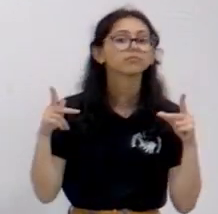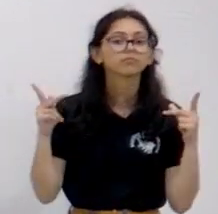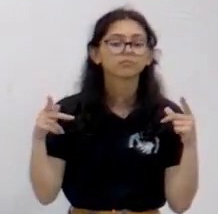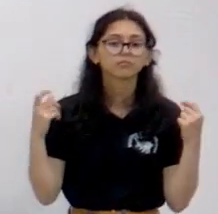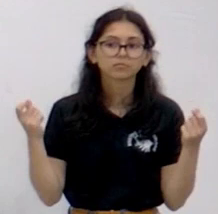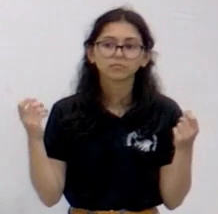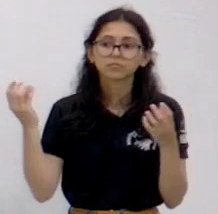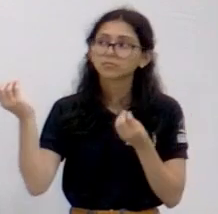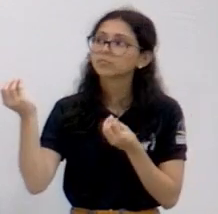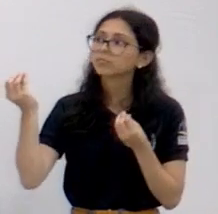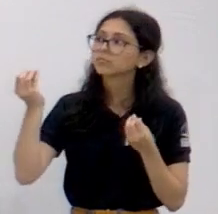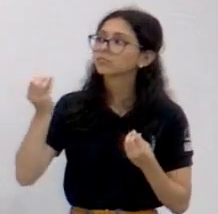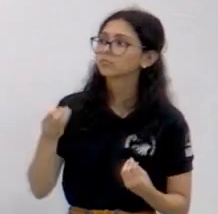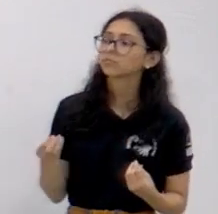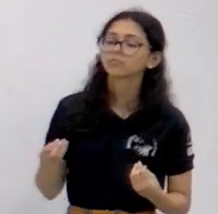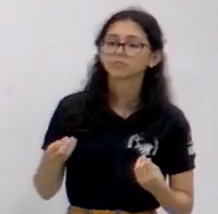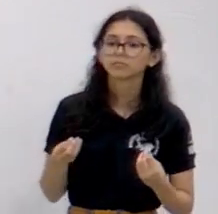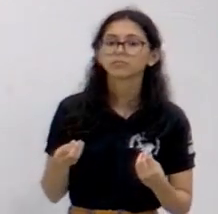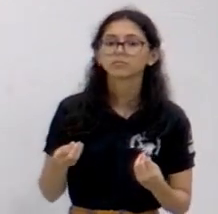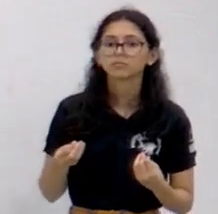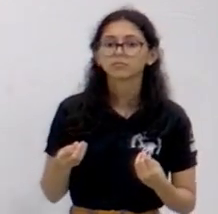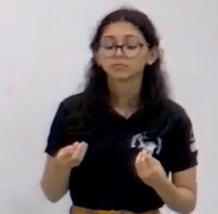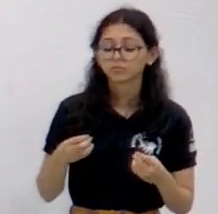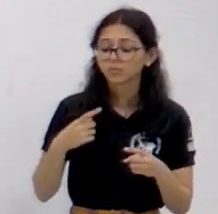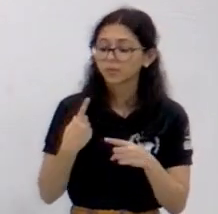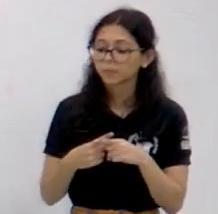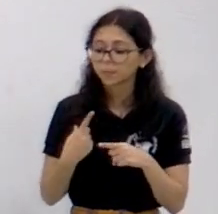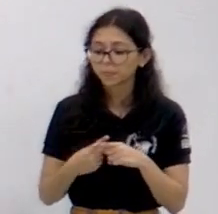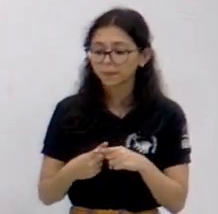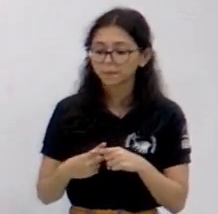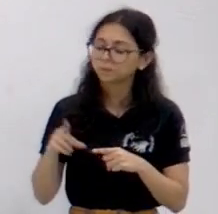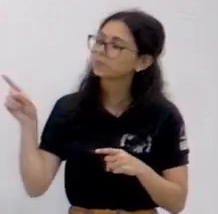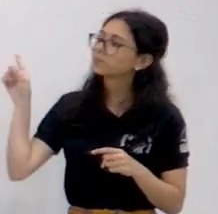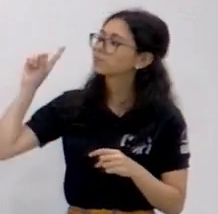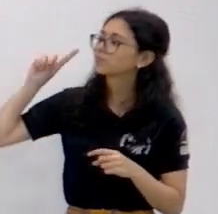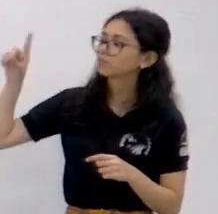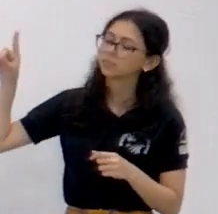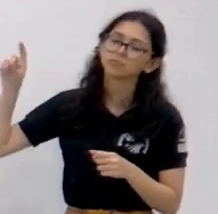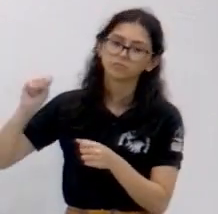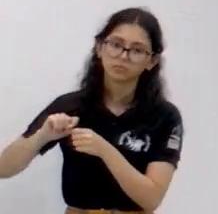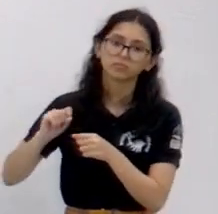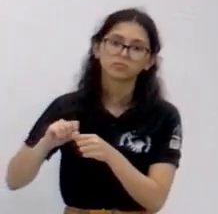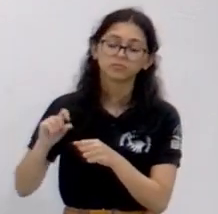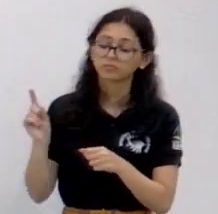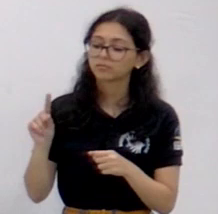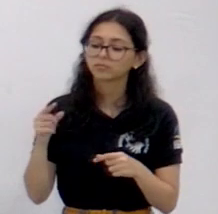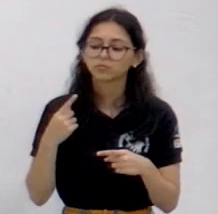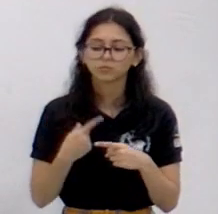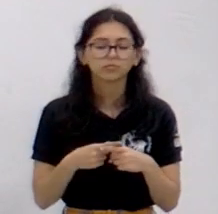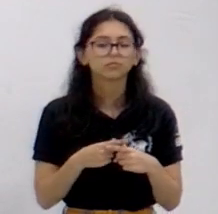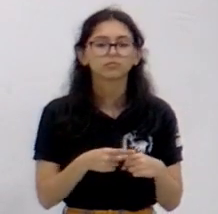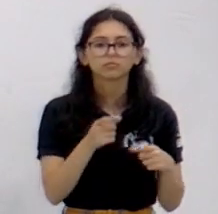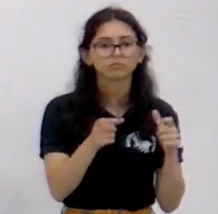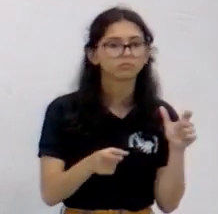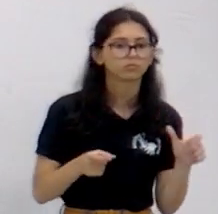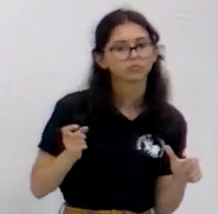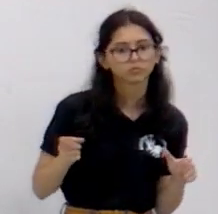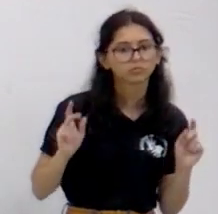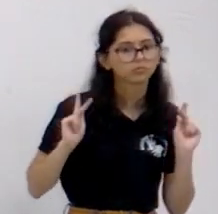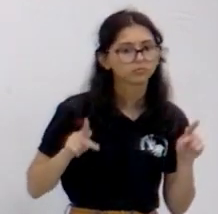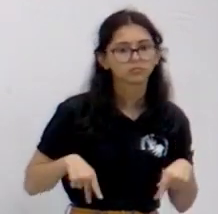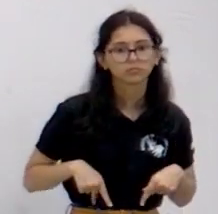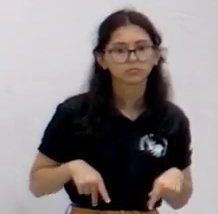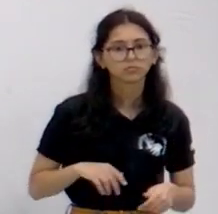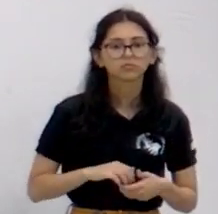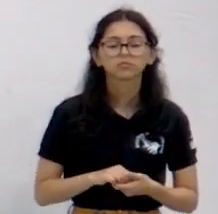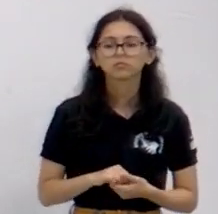sua glória com ninguém. Ele precisa ser glorificado em nossas vidas. É por isso que muitas vezes os nossos